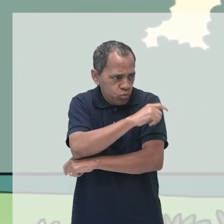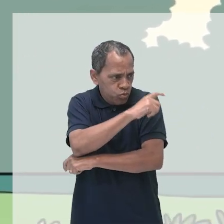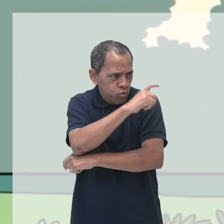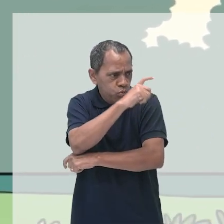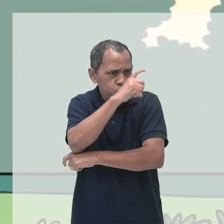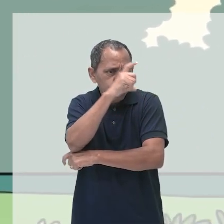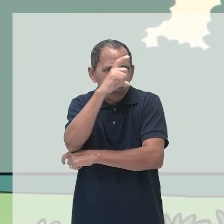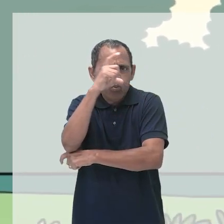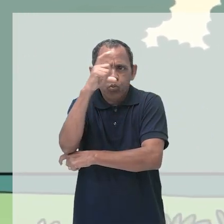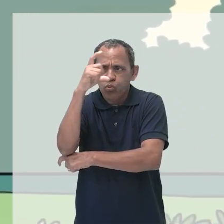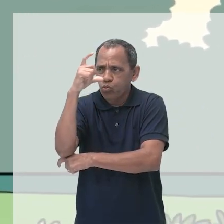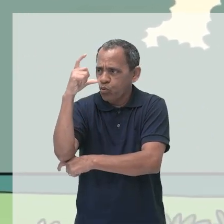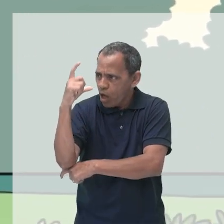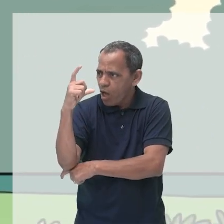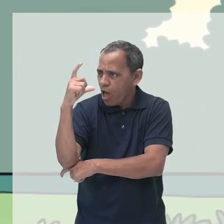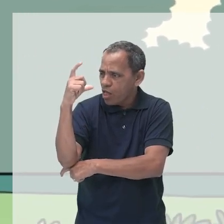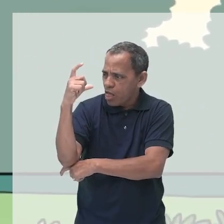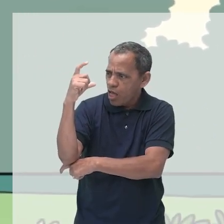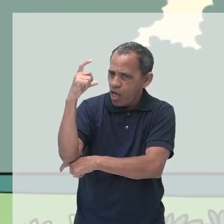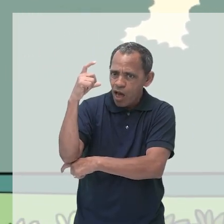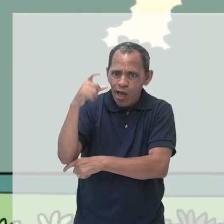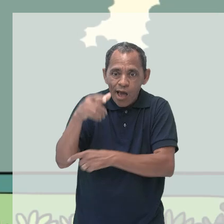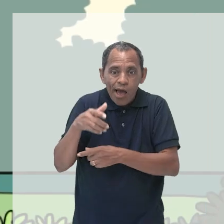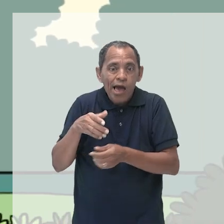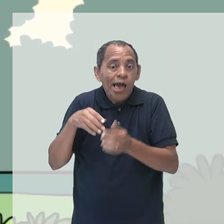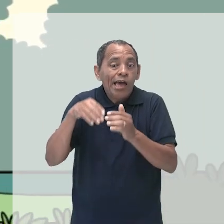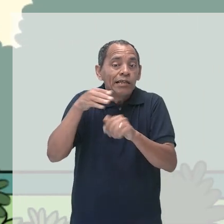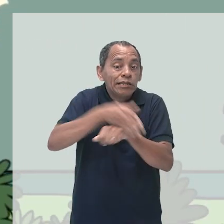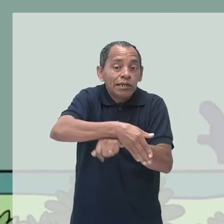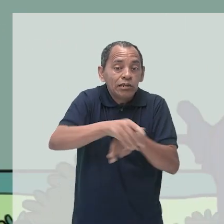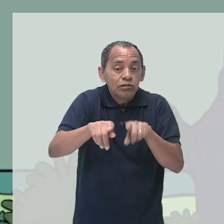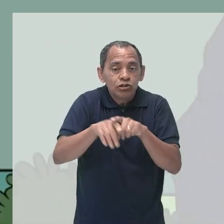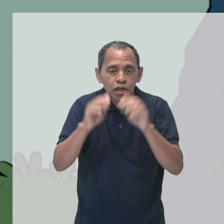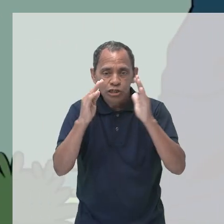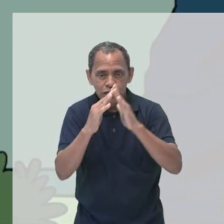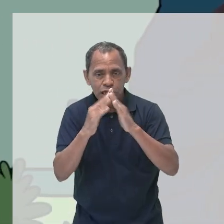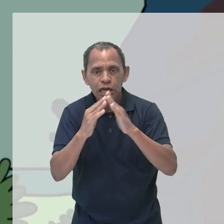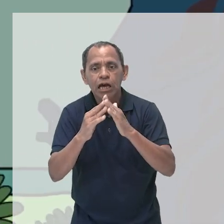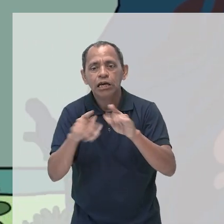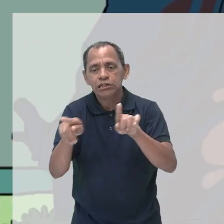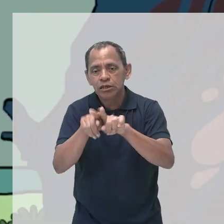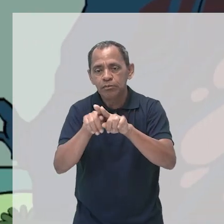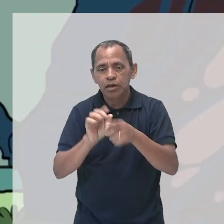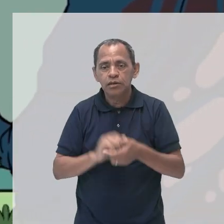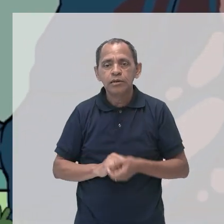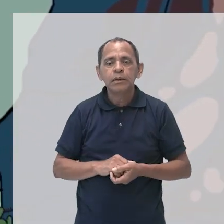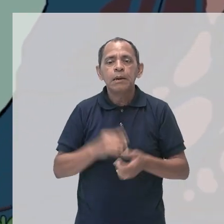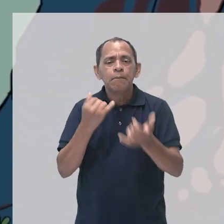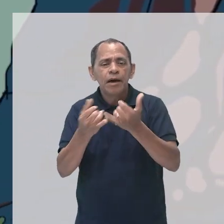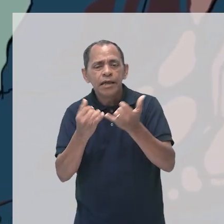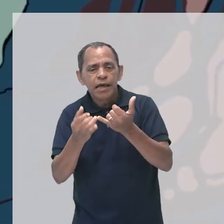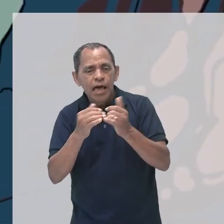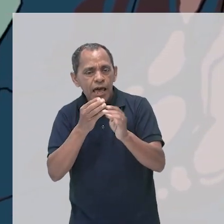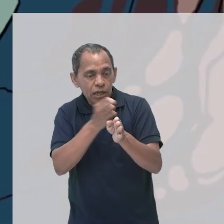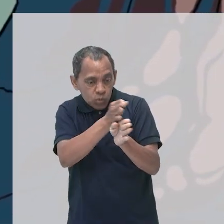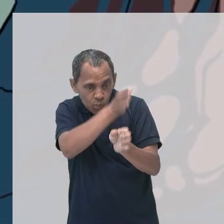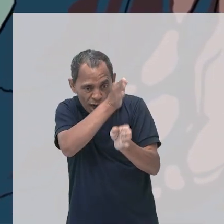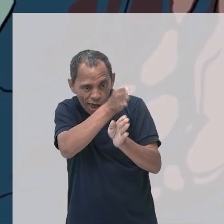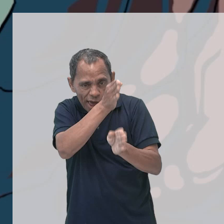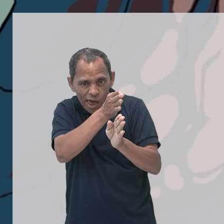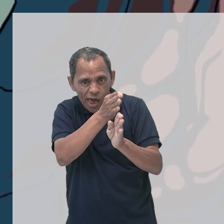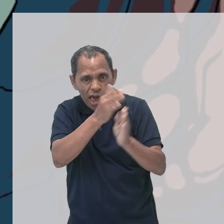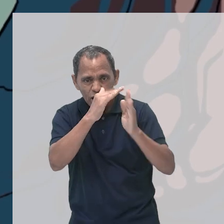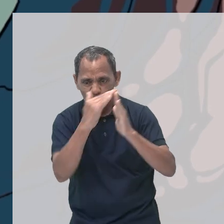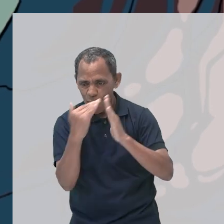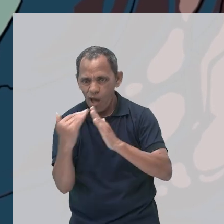sem cerimônia caso adentro e esbanjando luz. As paredes da vizinhança delineiam-se vivas por trás